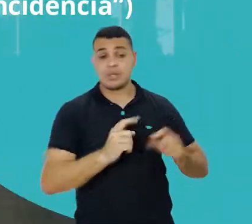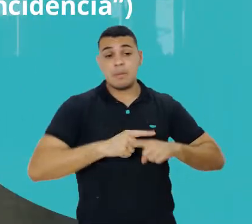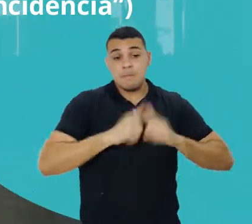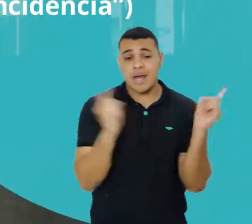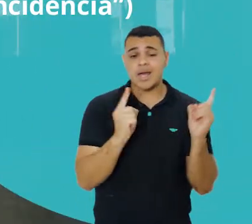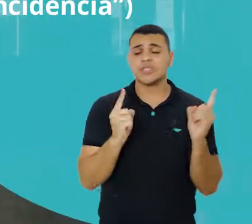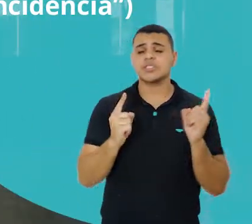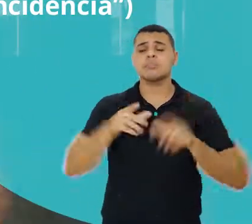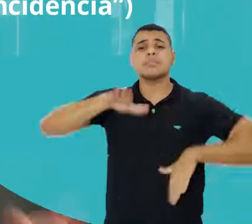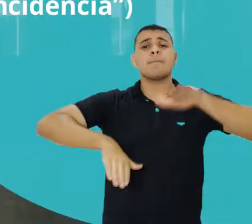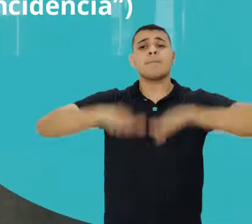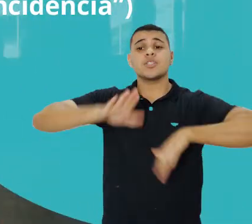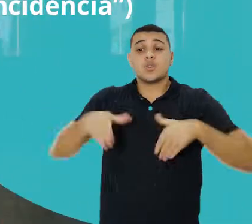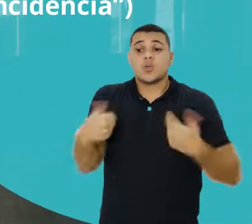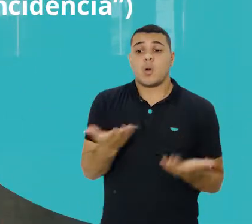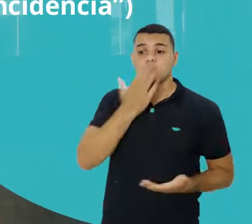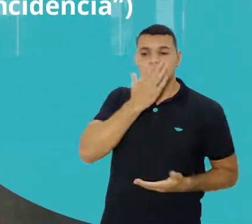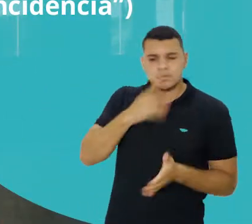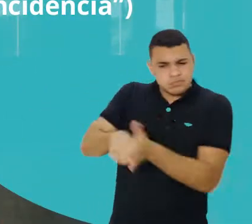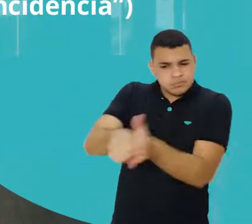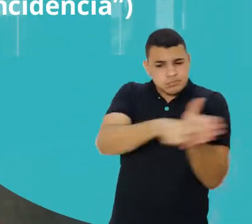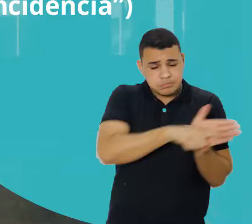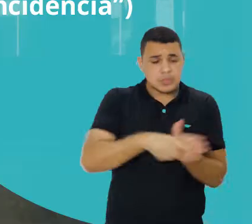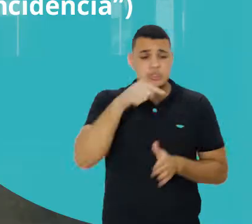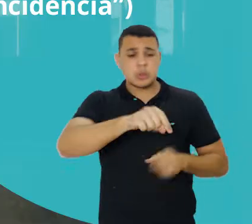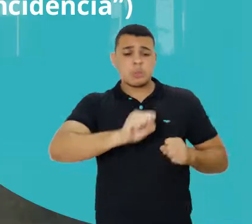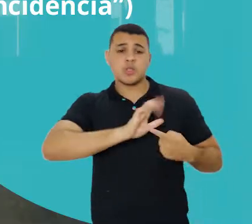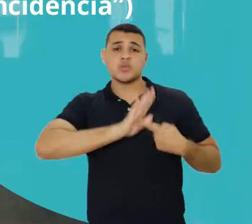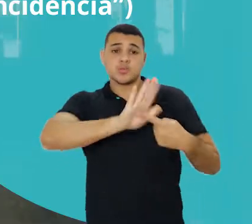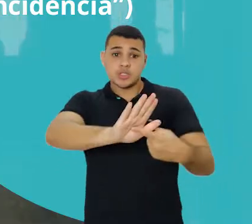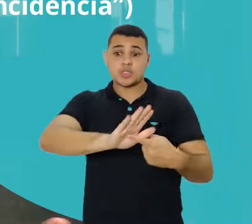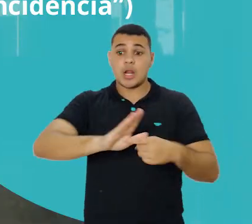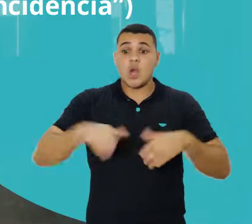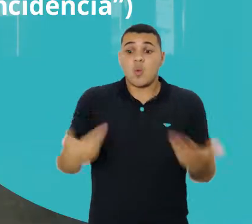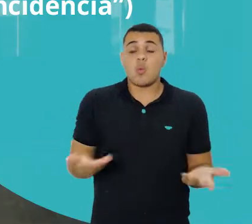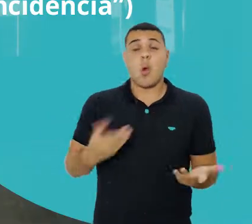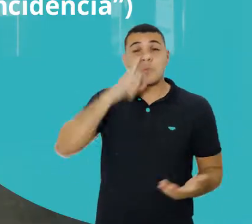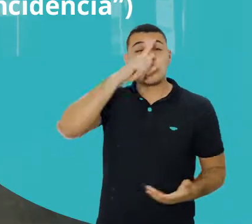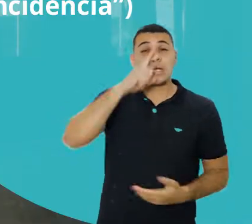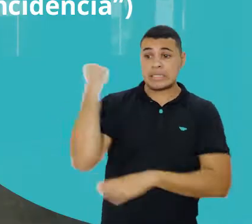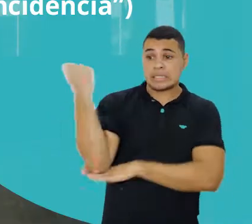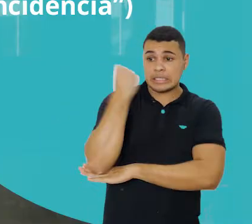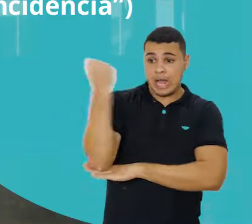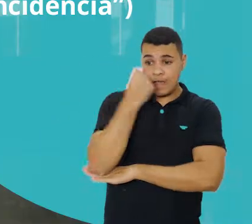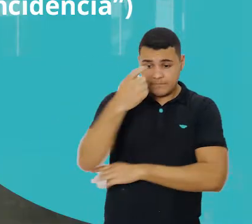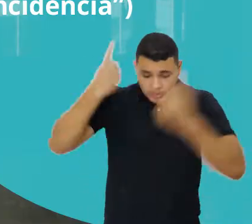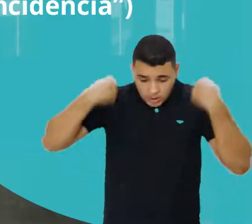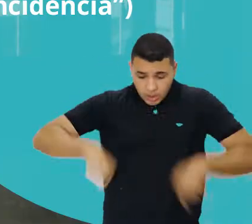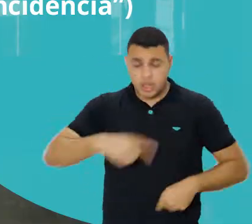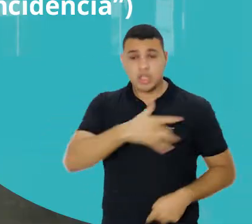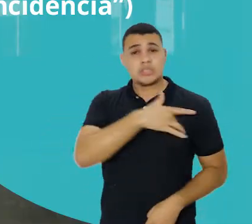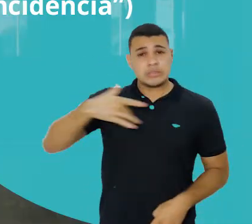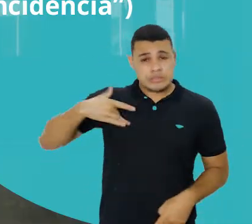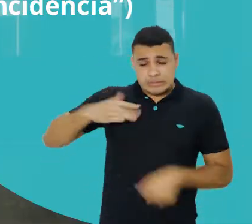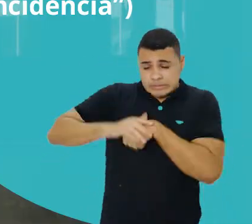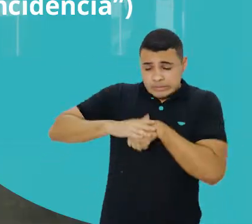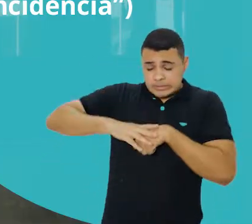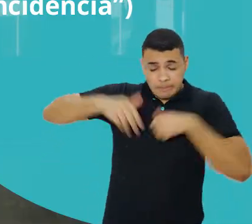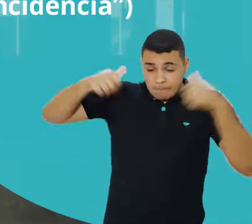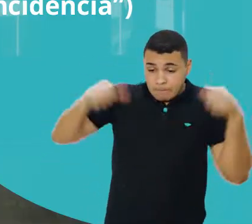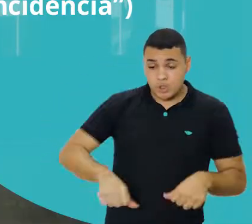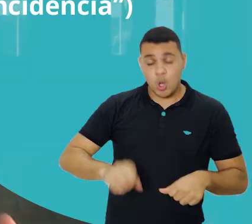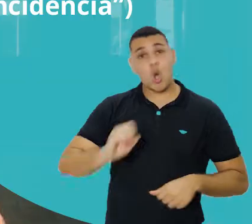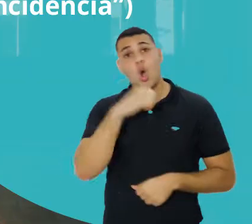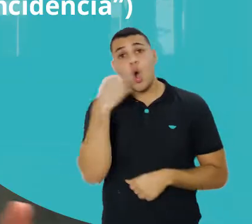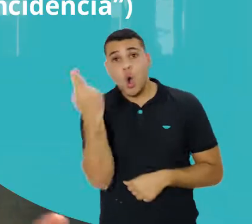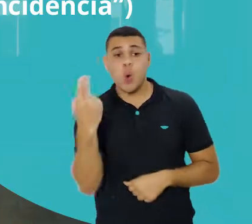mas dependendo da maneira como a incidência é medida, ela pode expressar o risco de adoecimento, né, ou ela pode